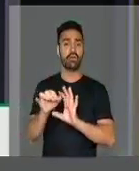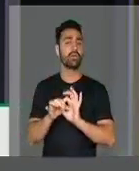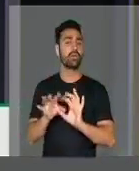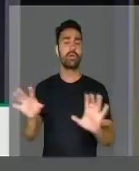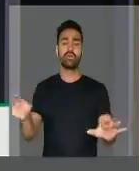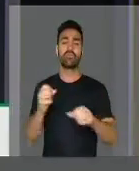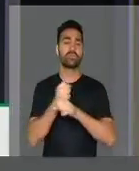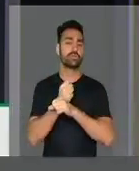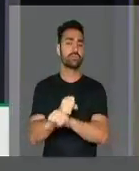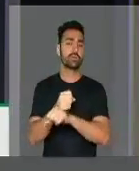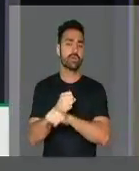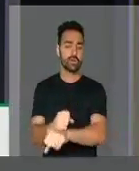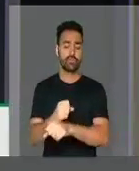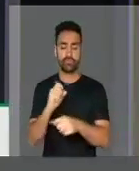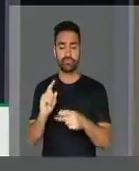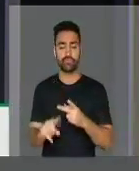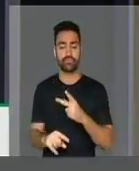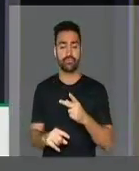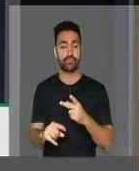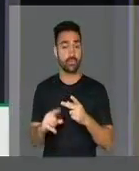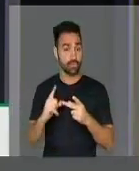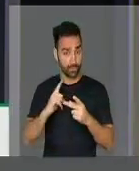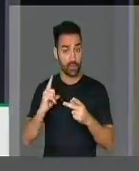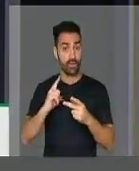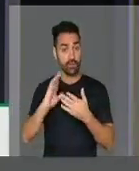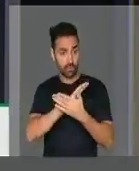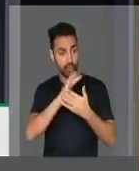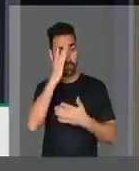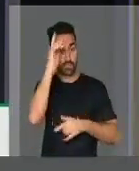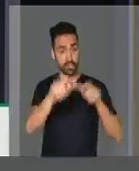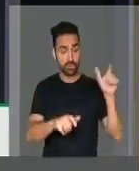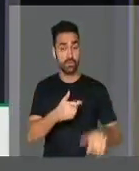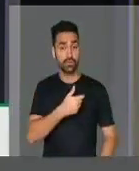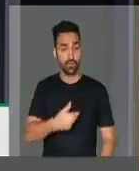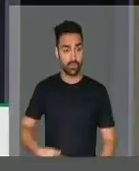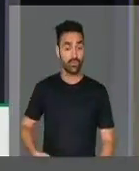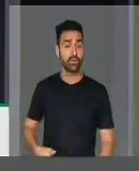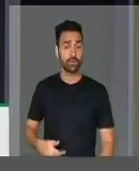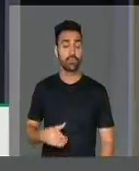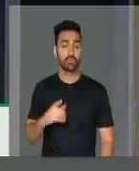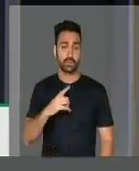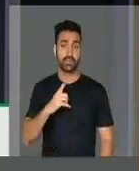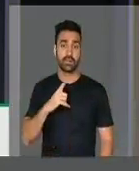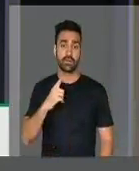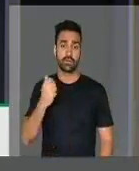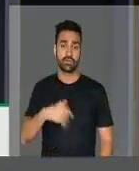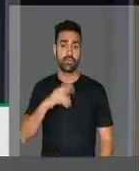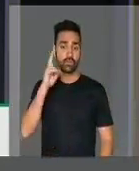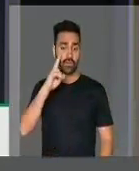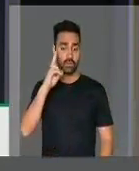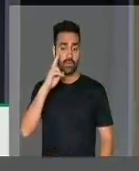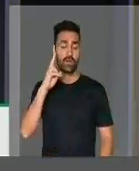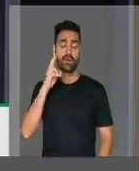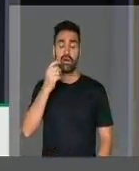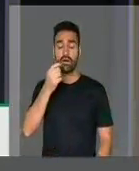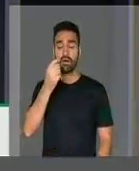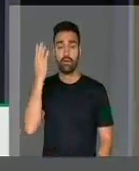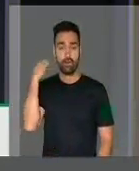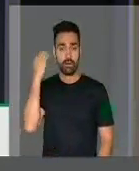escravização, aquelas autoridades. Eu vou até fazer referência a uma que dá uma entrevista